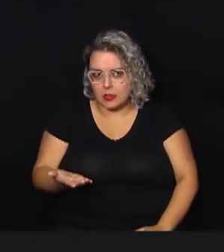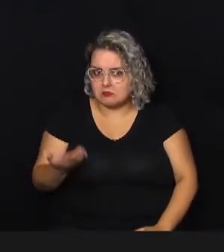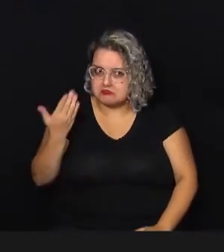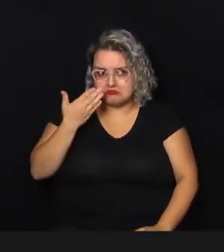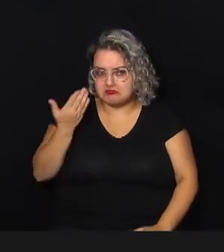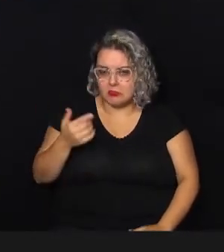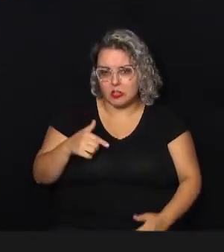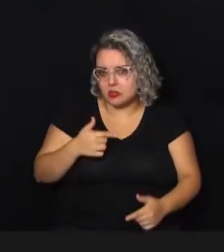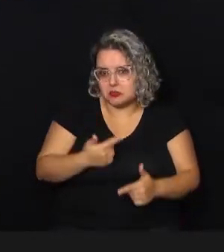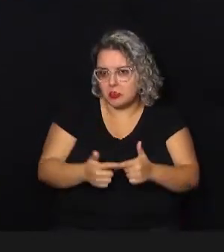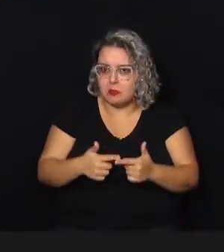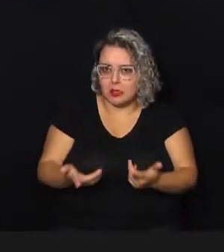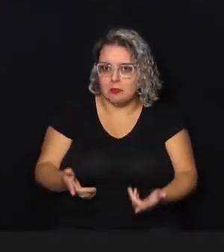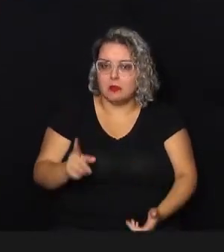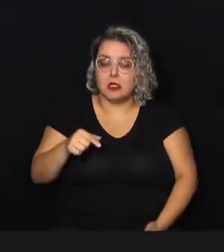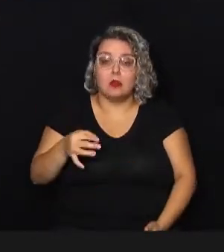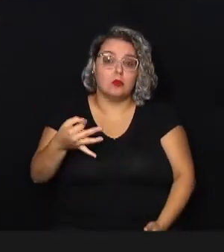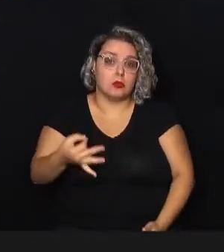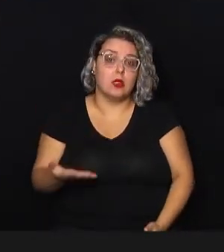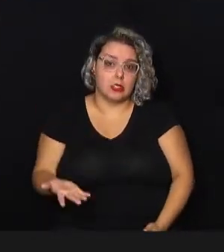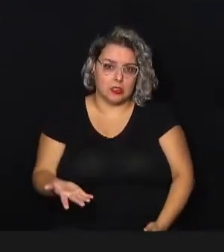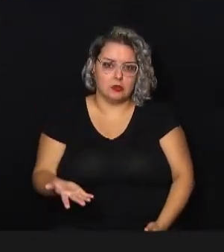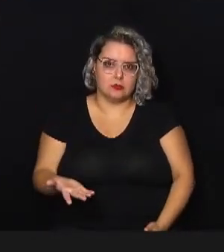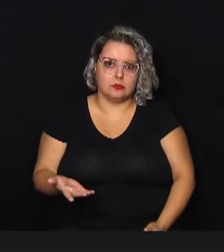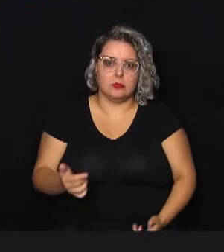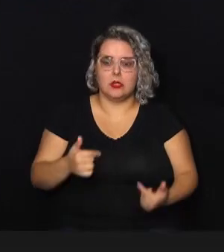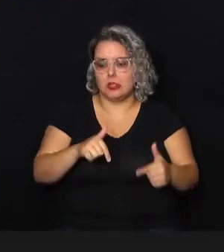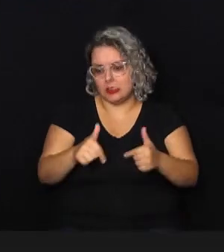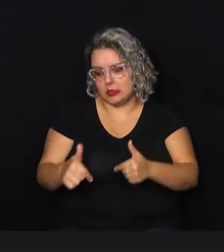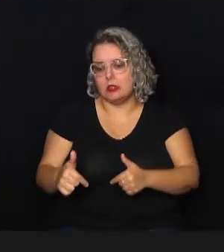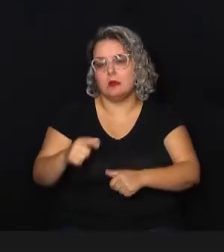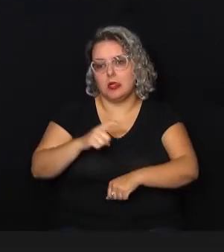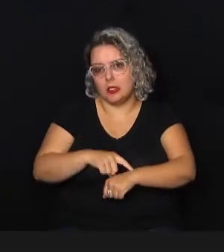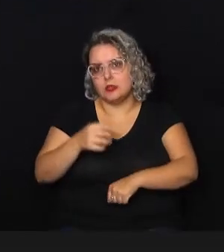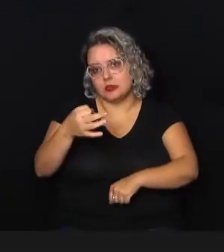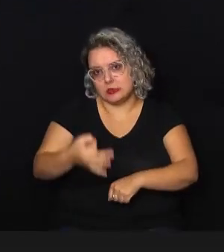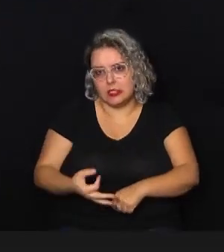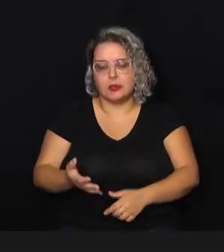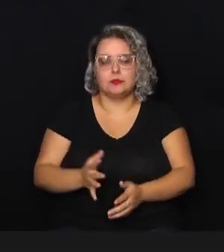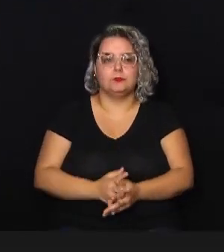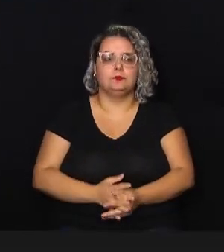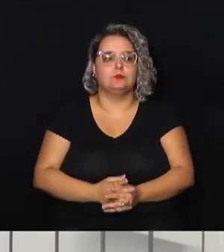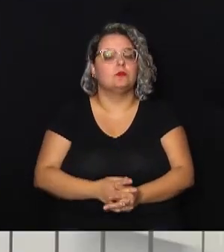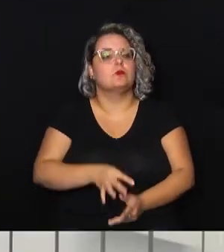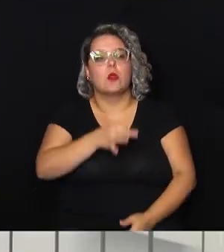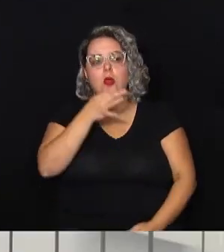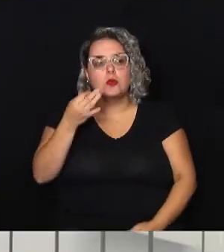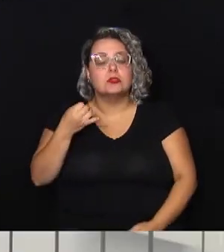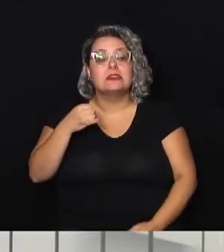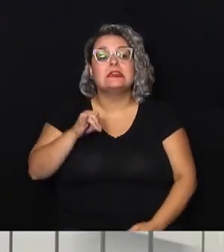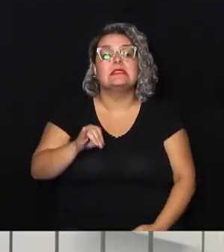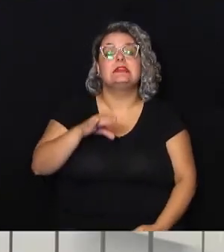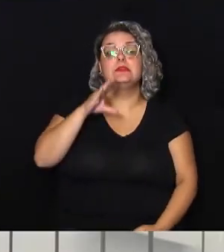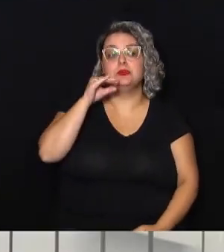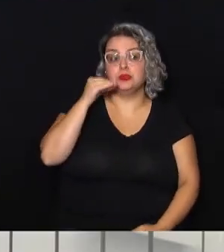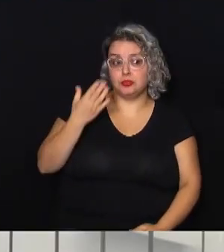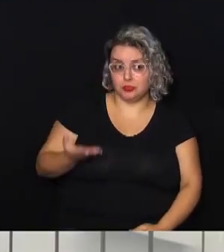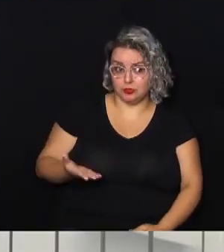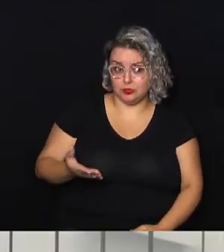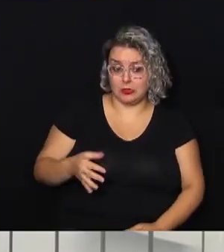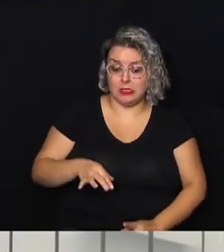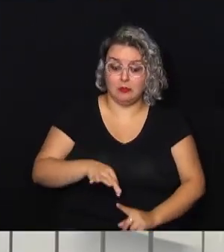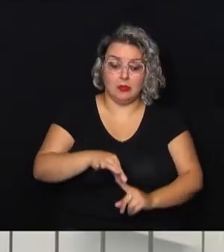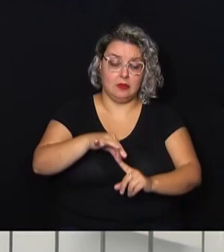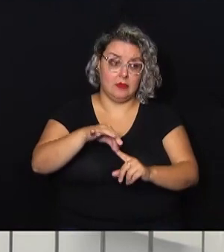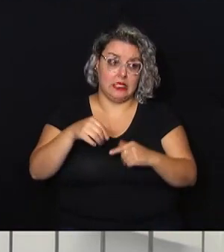Mas o ideal é que seja feita ali naquela jornada ordinária, né? Ótimo. Se o funcionário ele preferir